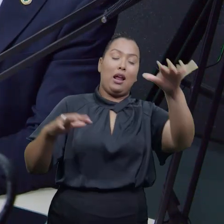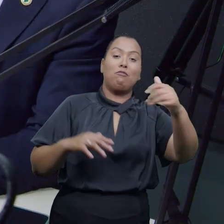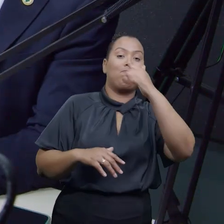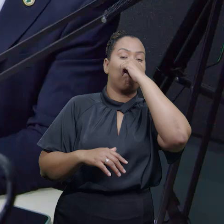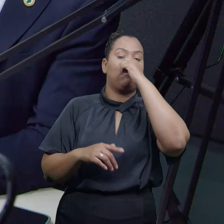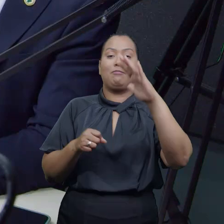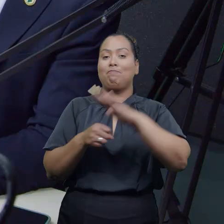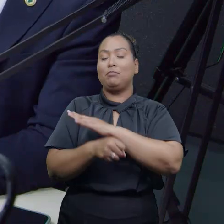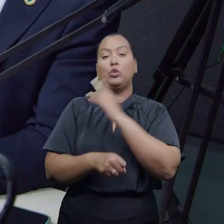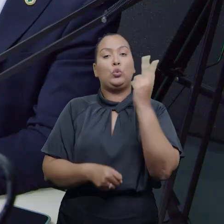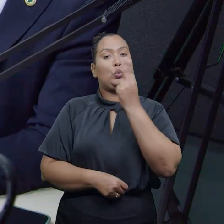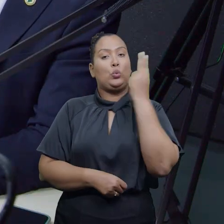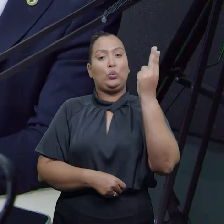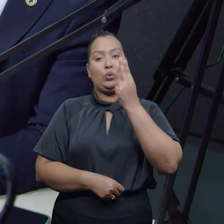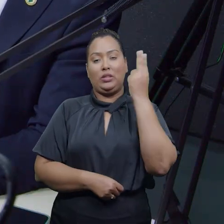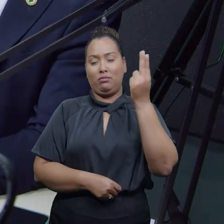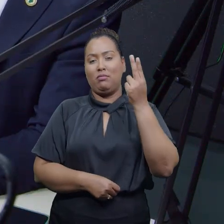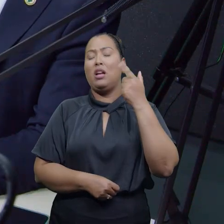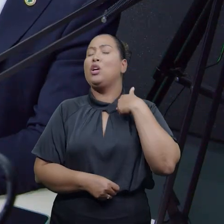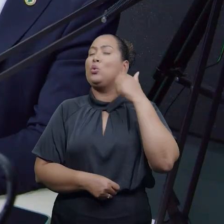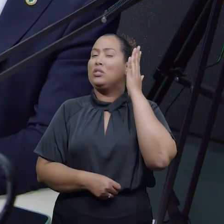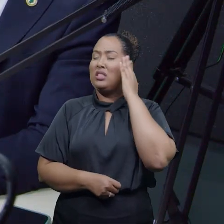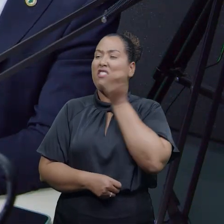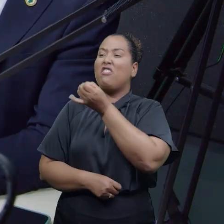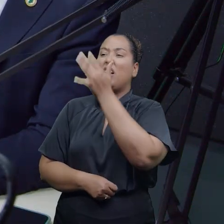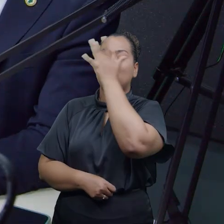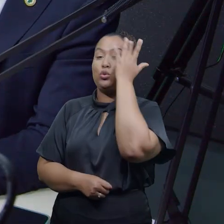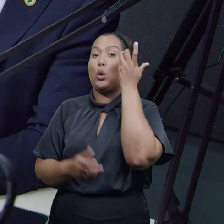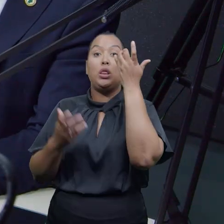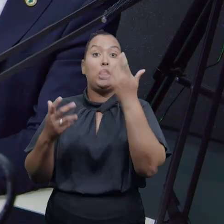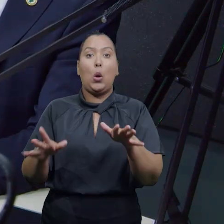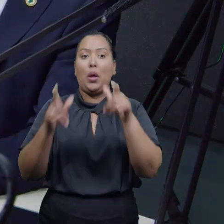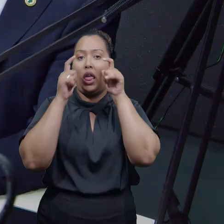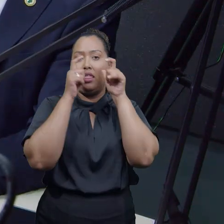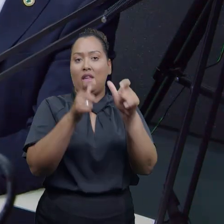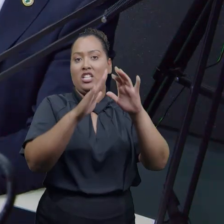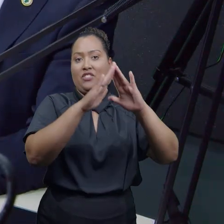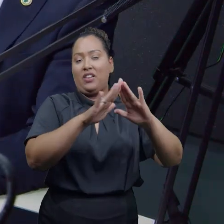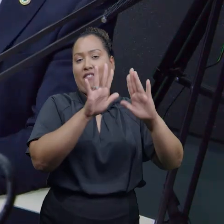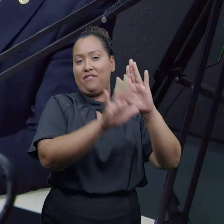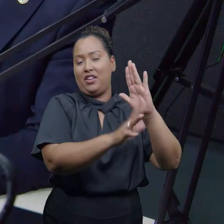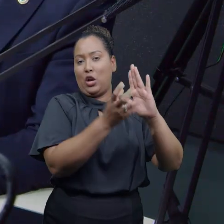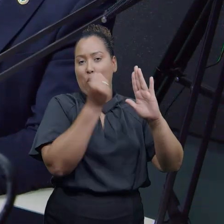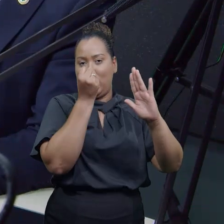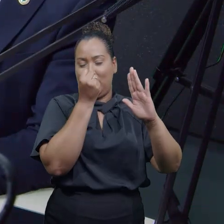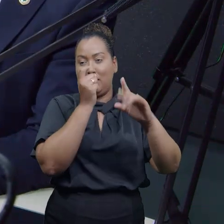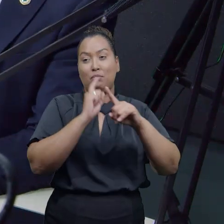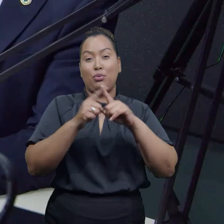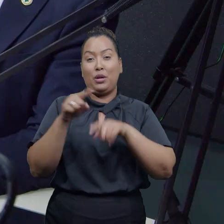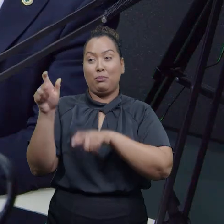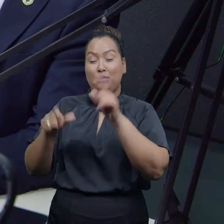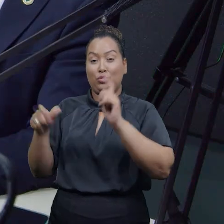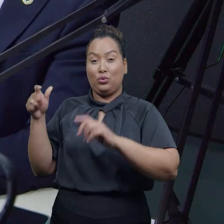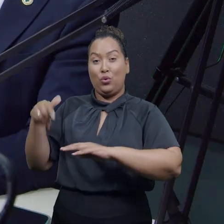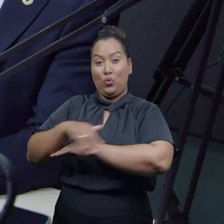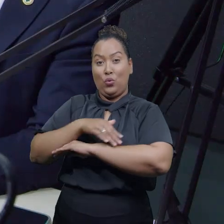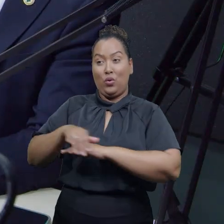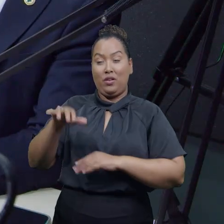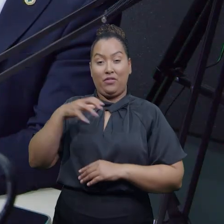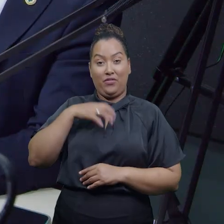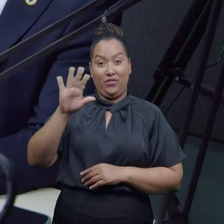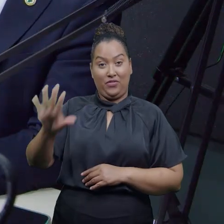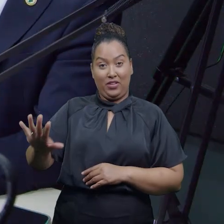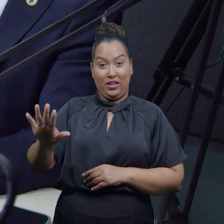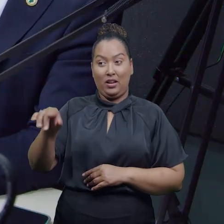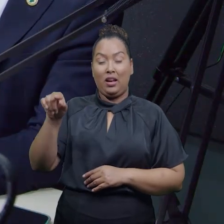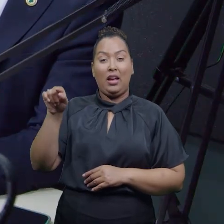É claro que não são todos que desejam vaga em casa de acolhida, porque, como a gente pode até explorar mais para frente, a população em situação de rua